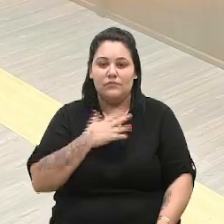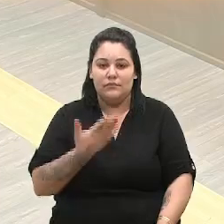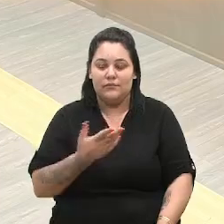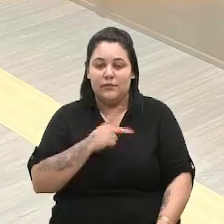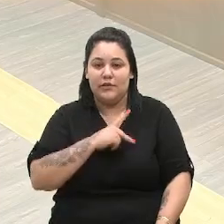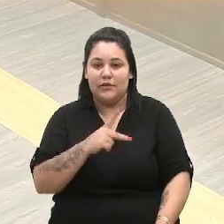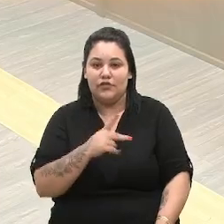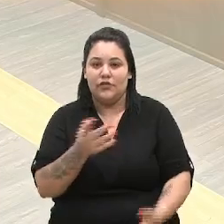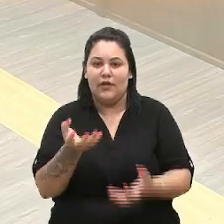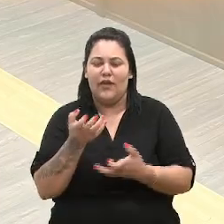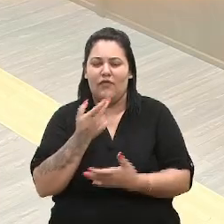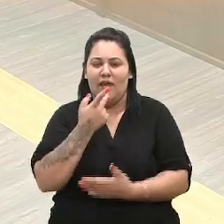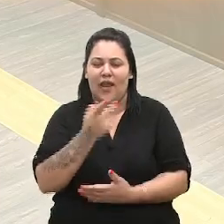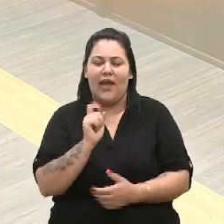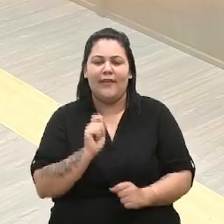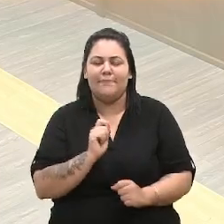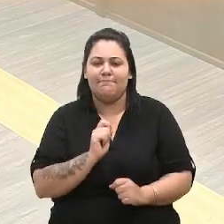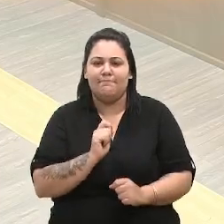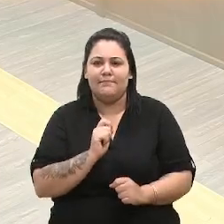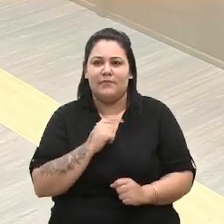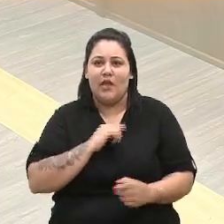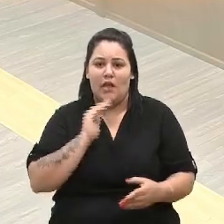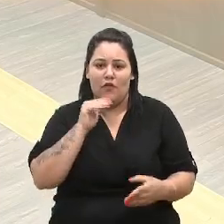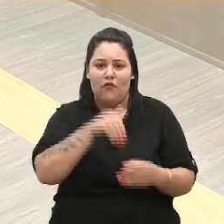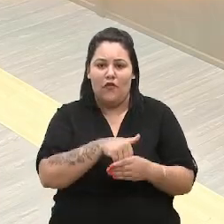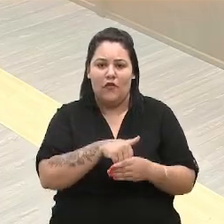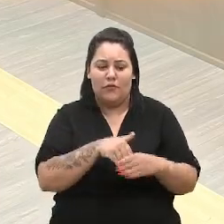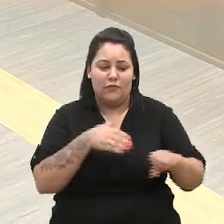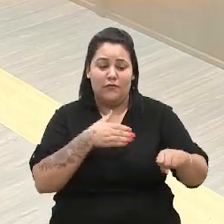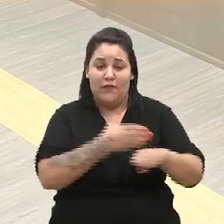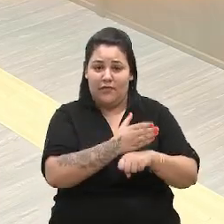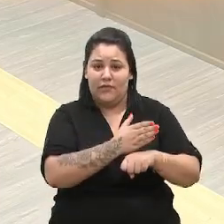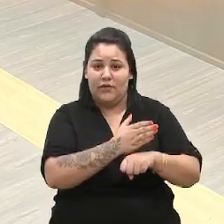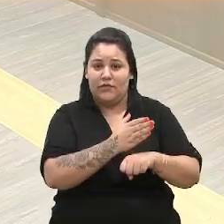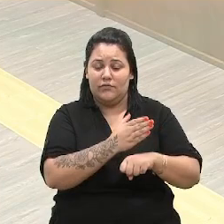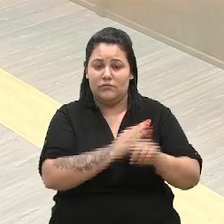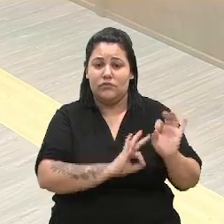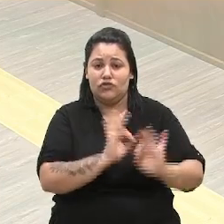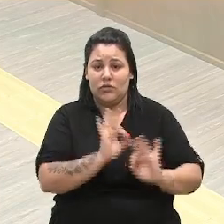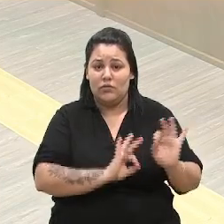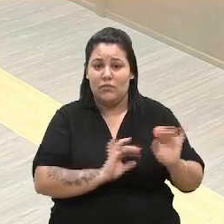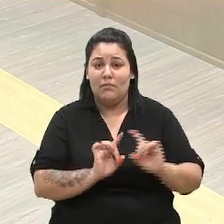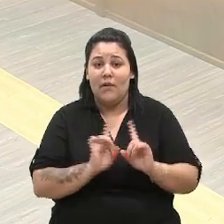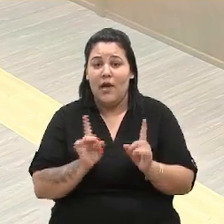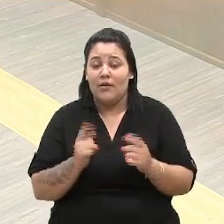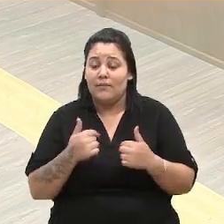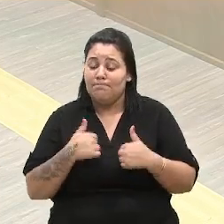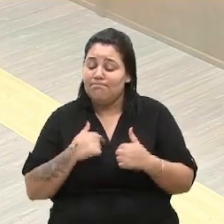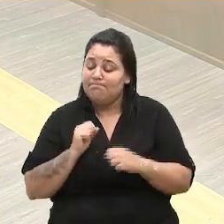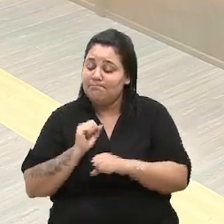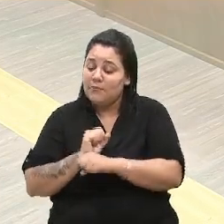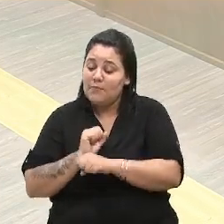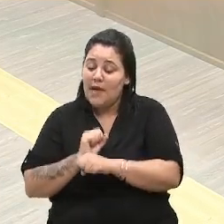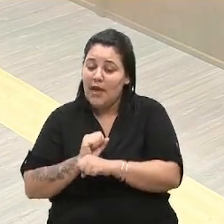Presidente, isso quero dizer que vou votar favorável, né? Mas espero que seja